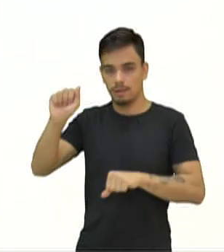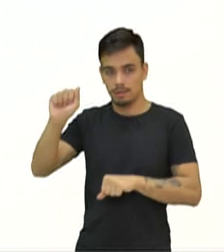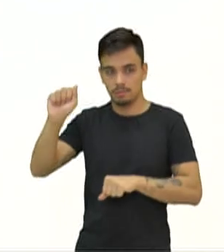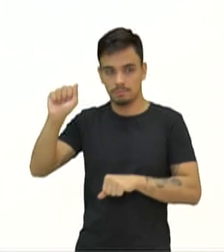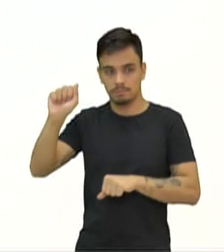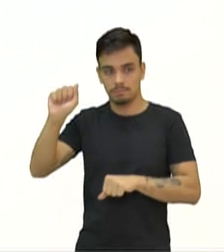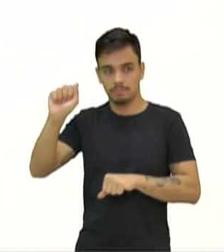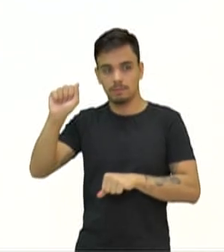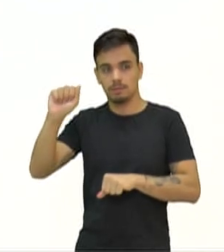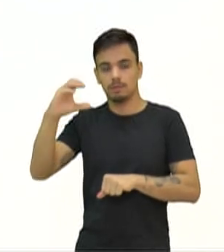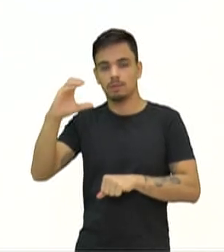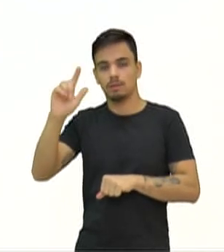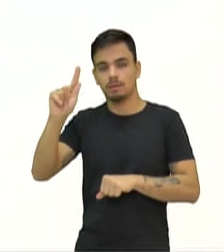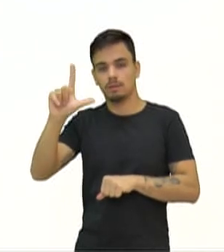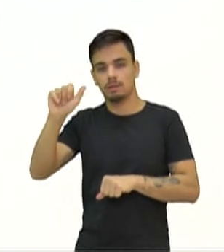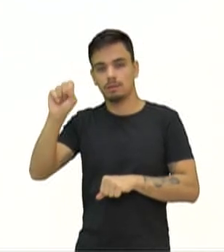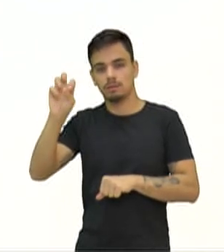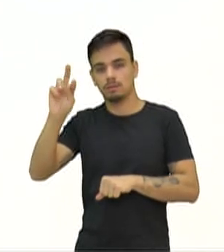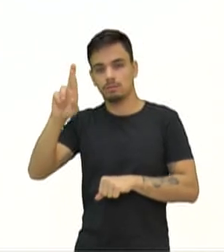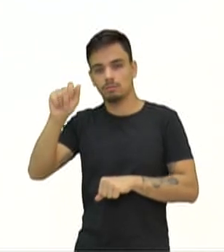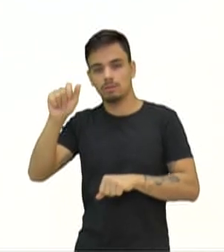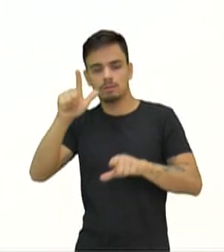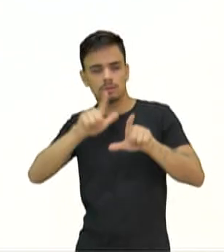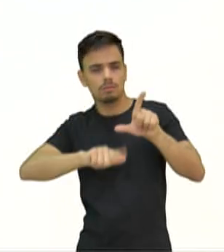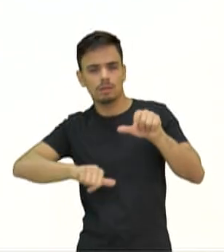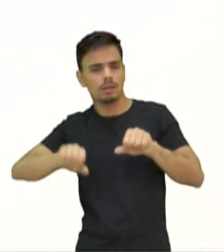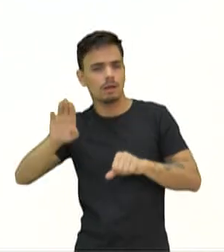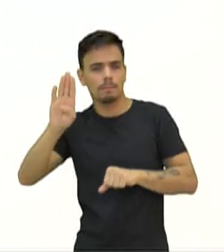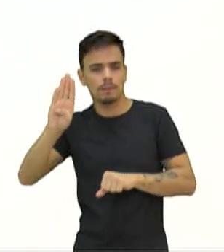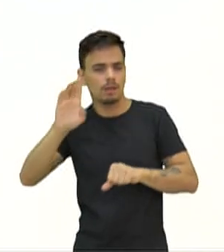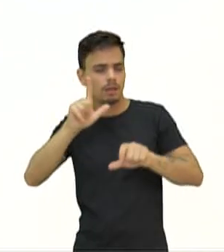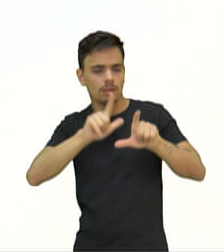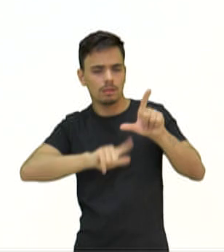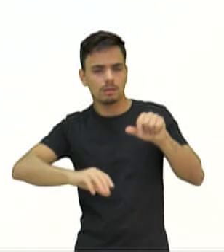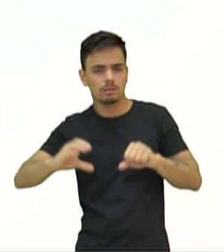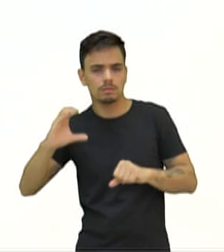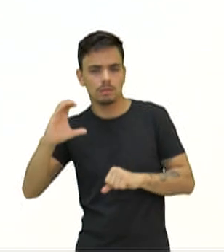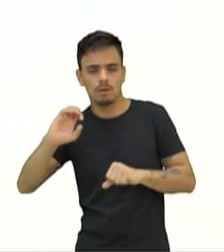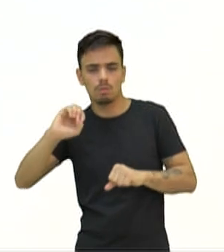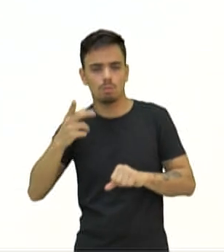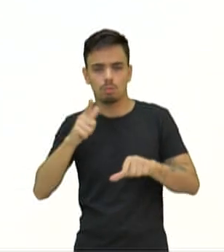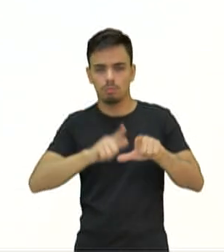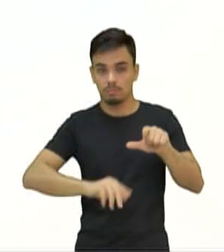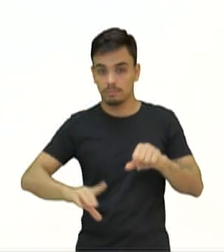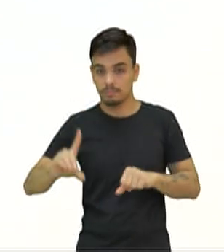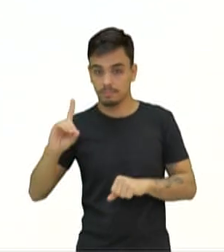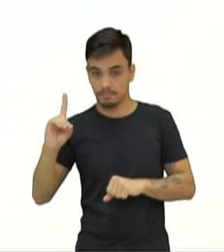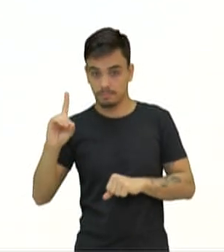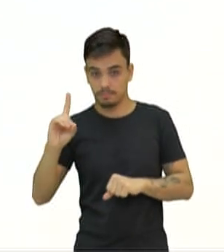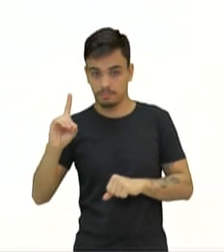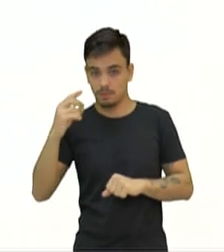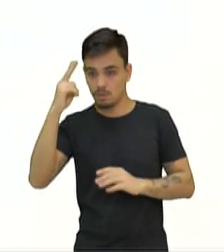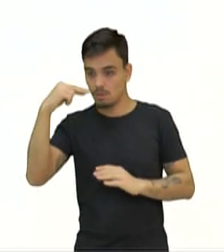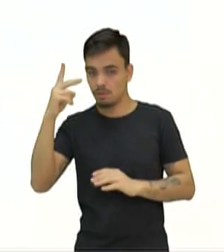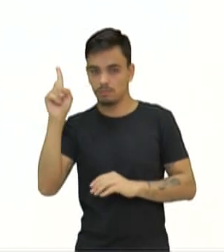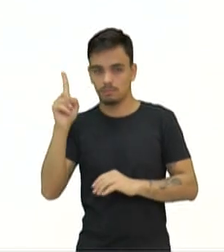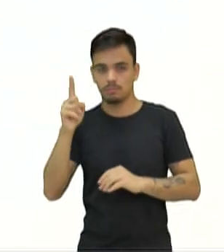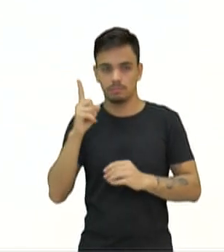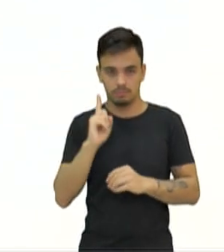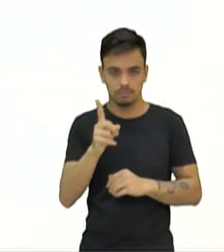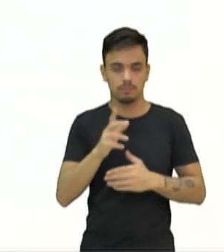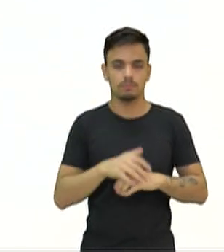letra B, clivagem, letra C, segmentação ou letra D, organogênese. Vamos lá?